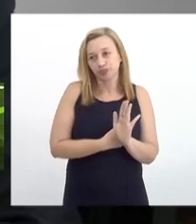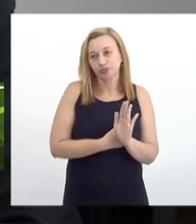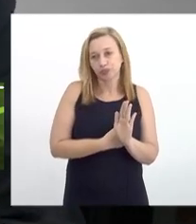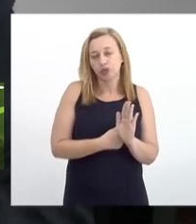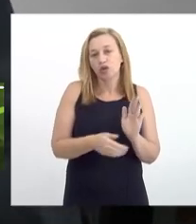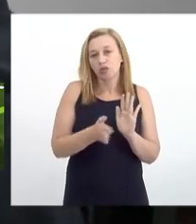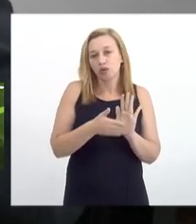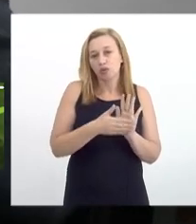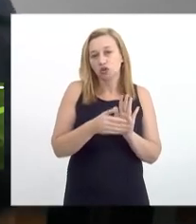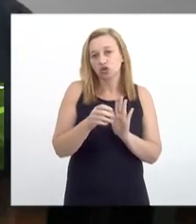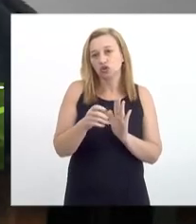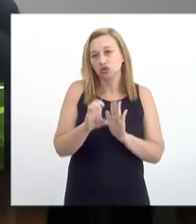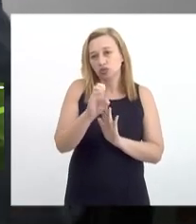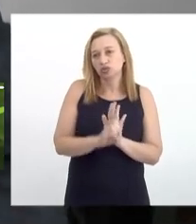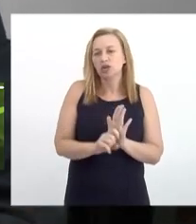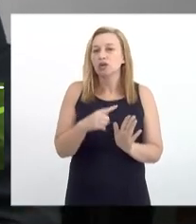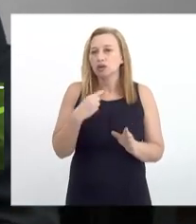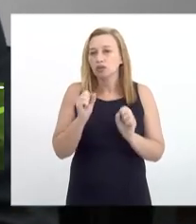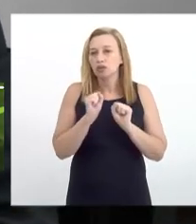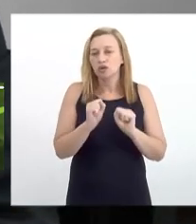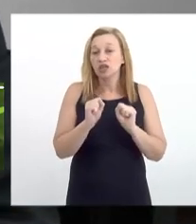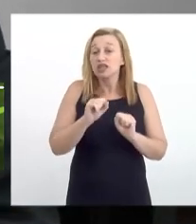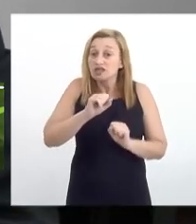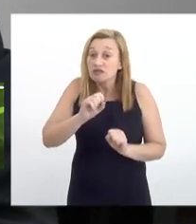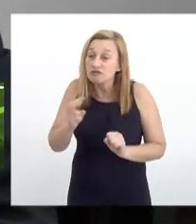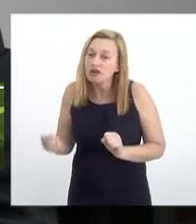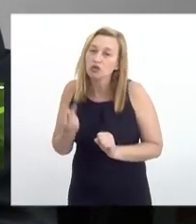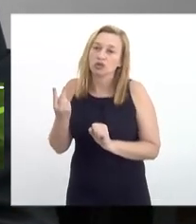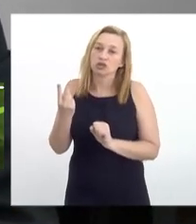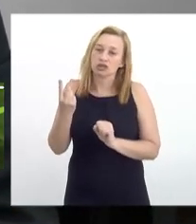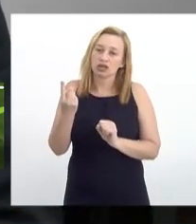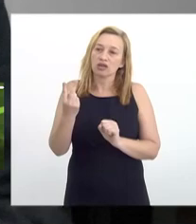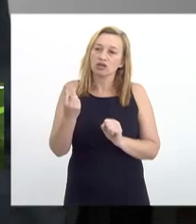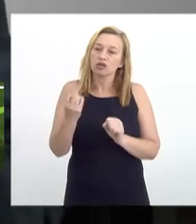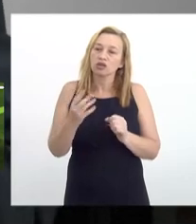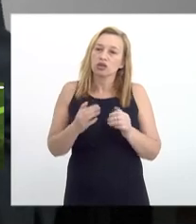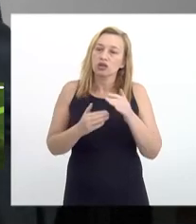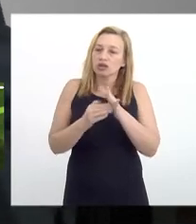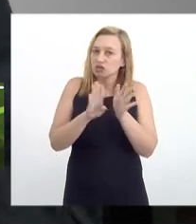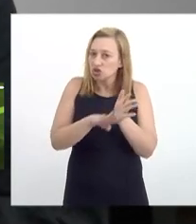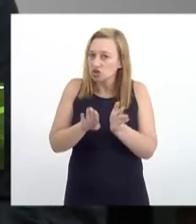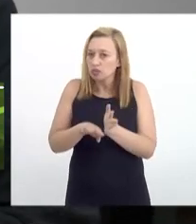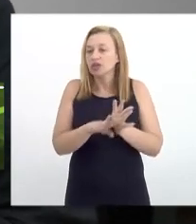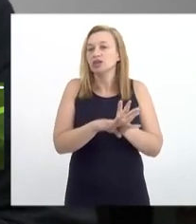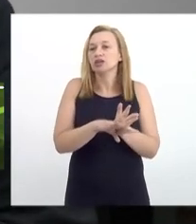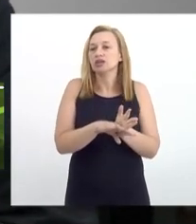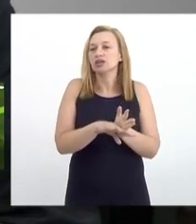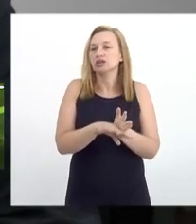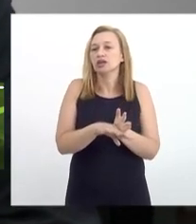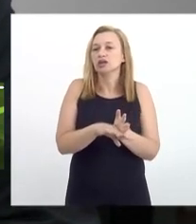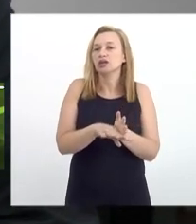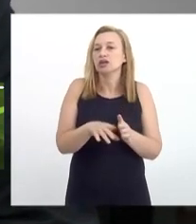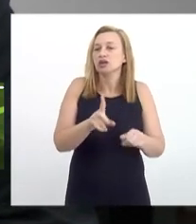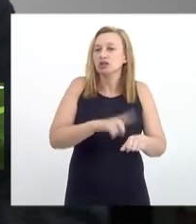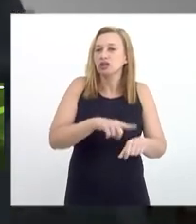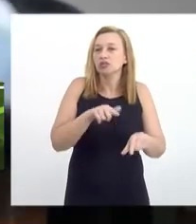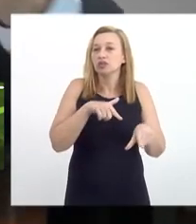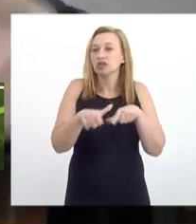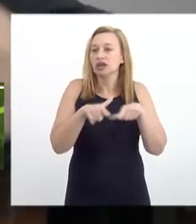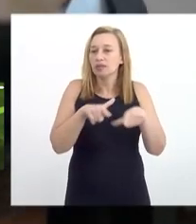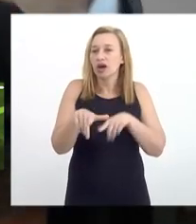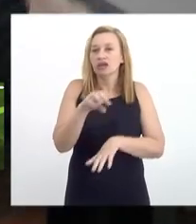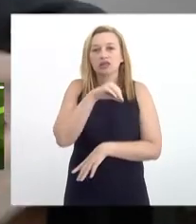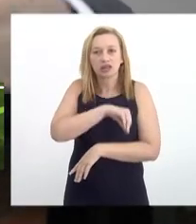propus uma emenda para que a gente pudesse também preservar do limite de despesas, a estruturação de plano de carros, carreiras e salários,